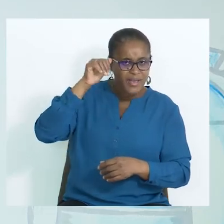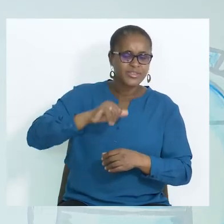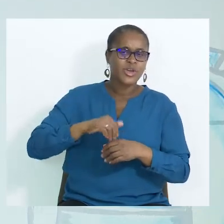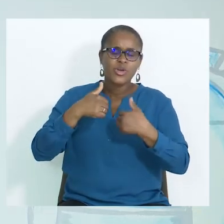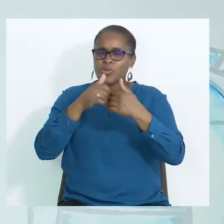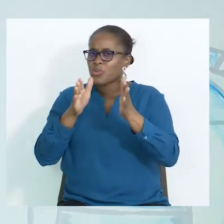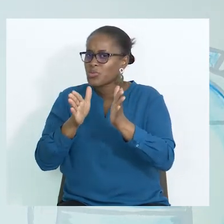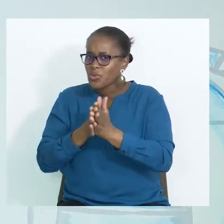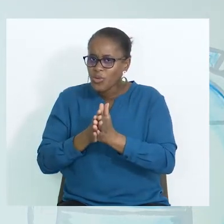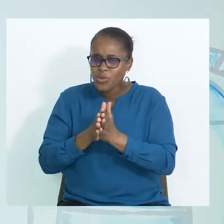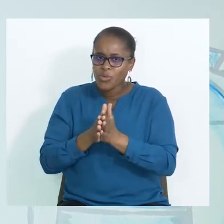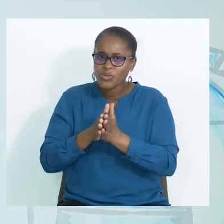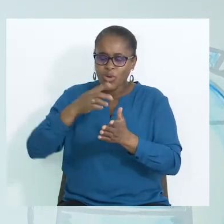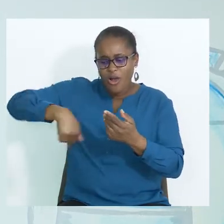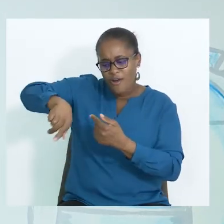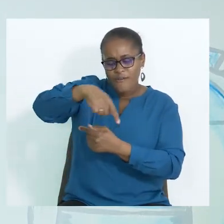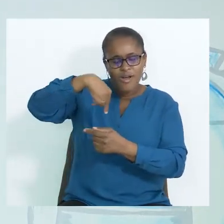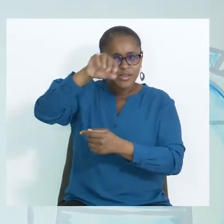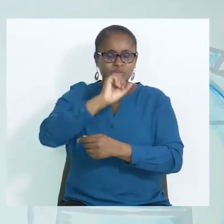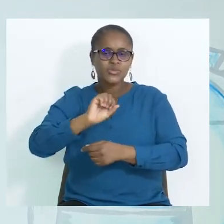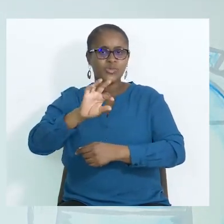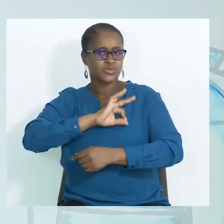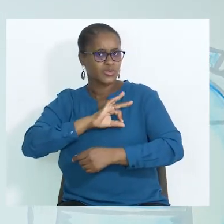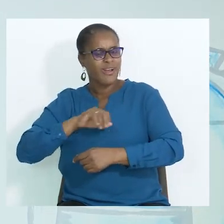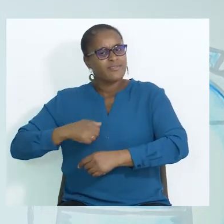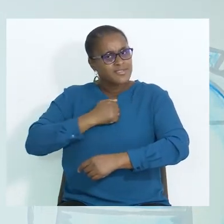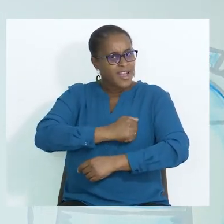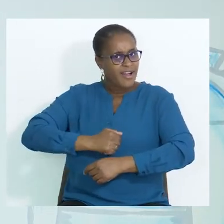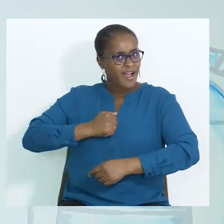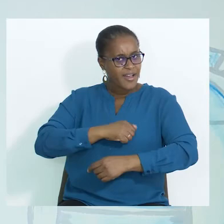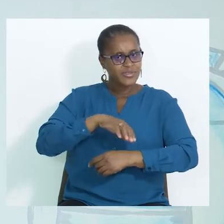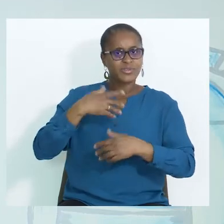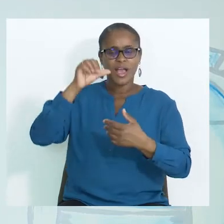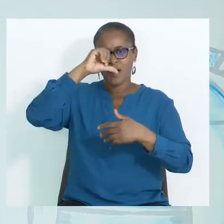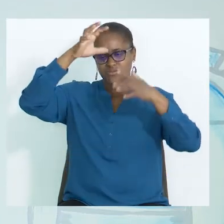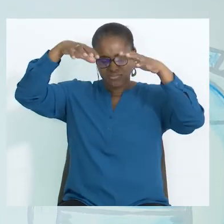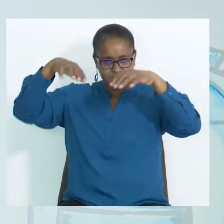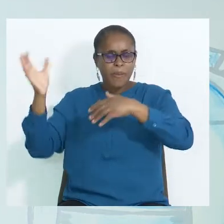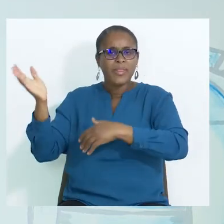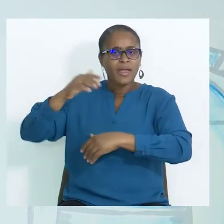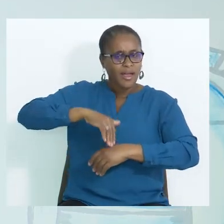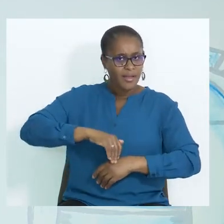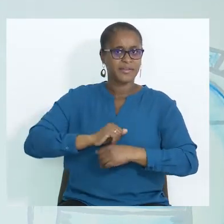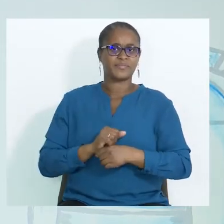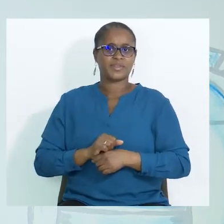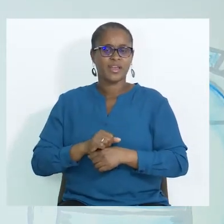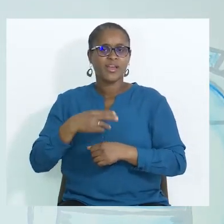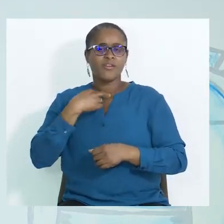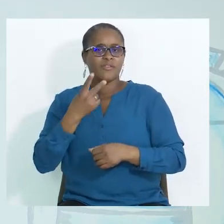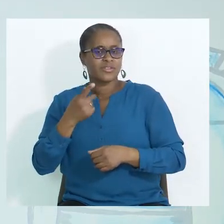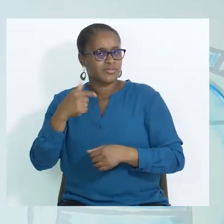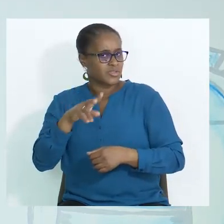animais todos a sua volta o senhor zangado de luz eo mandar a